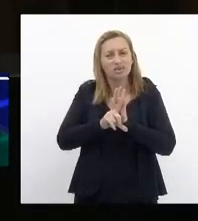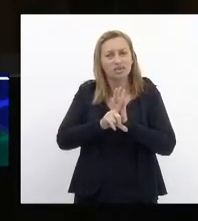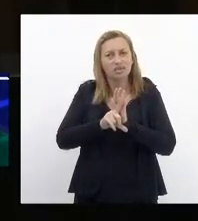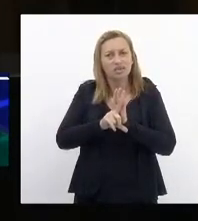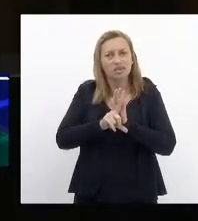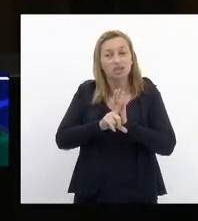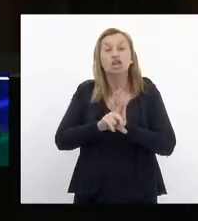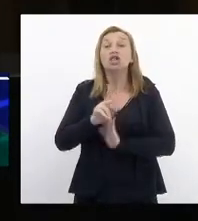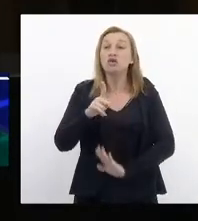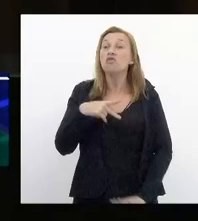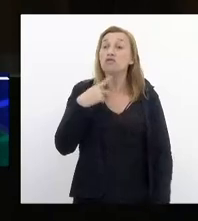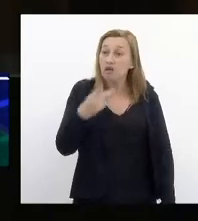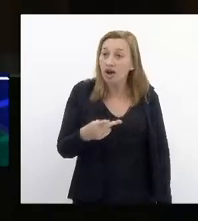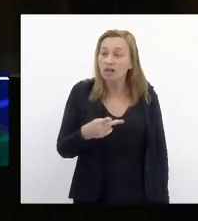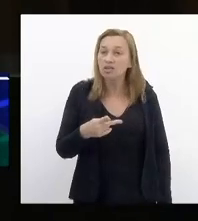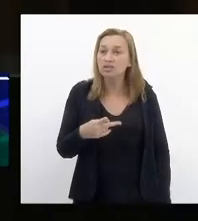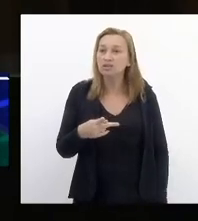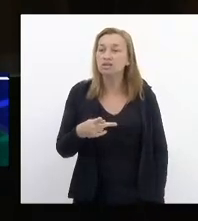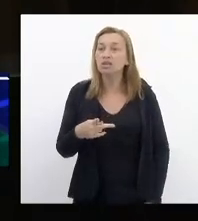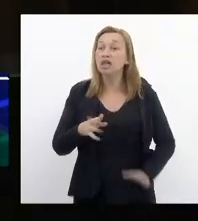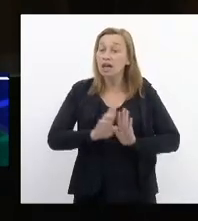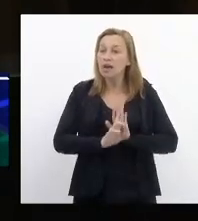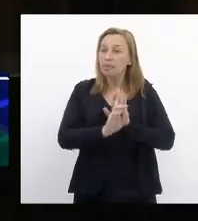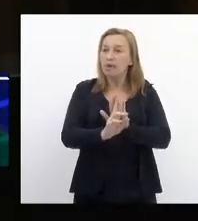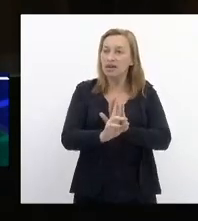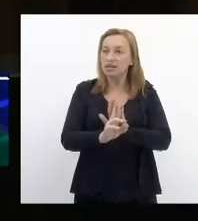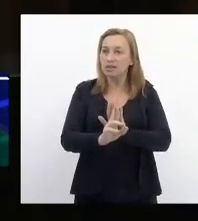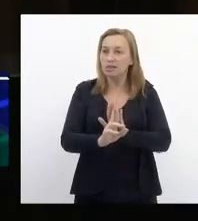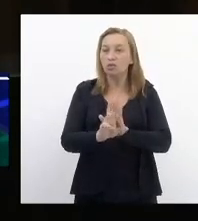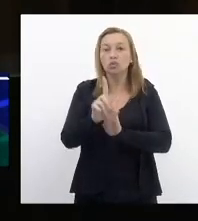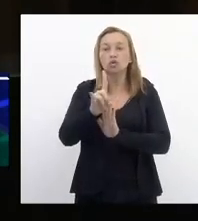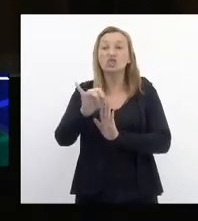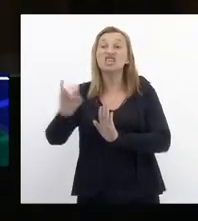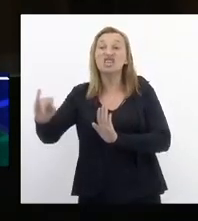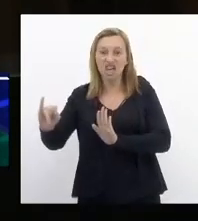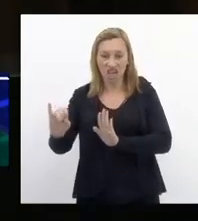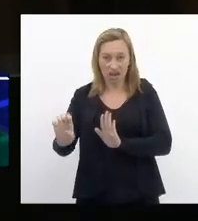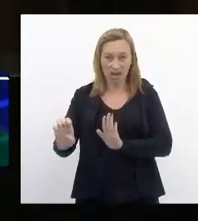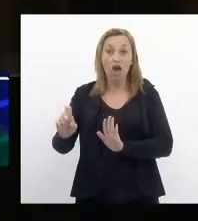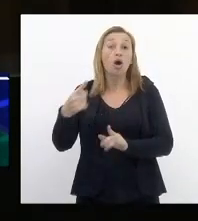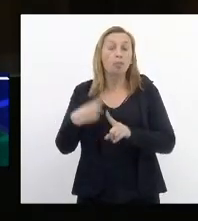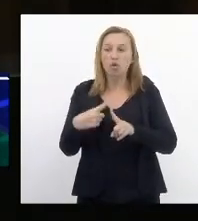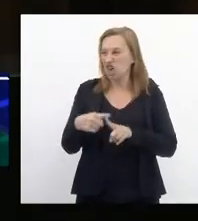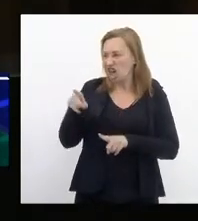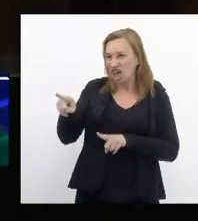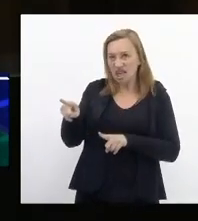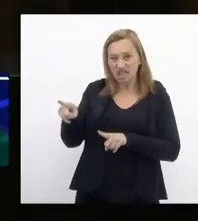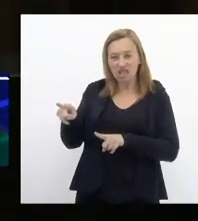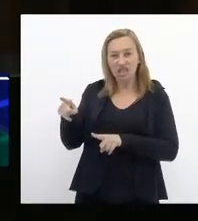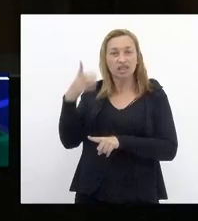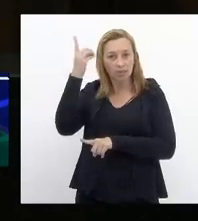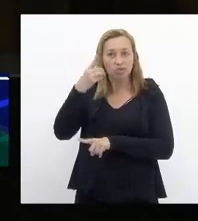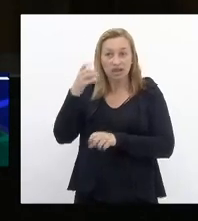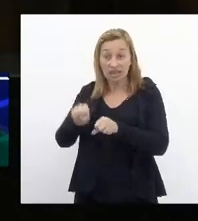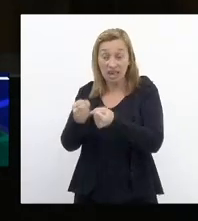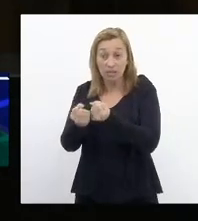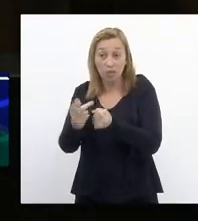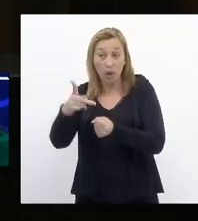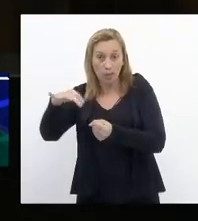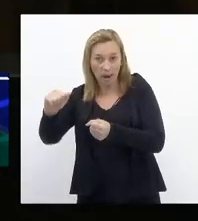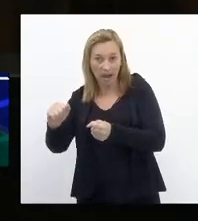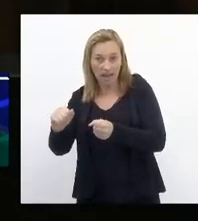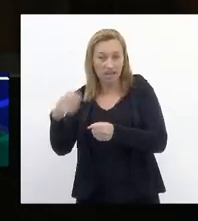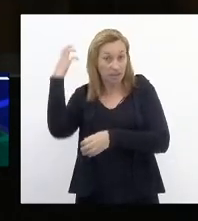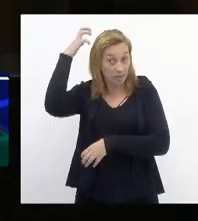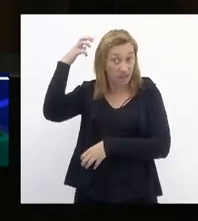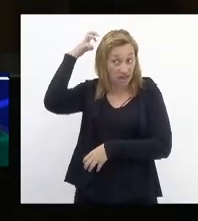e eu farei uma representação com um dossiê, porque este deputado que quebrou a placa da Marielle emoldurou com